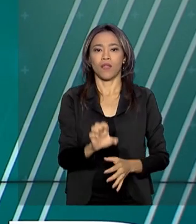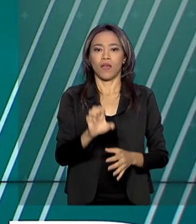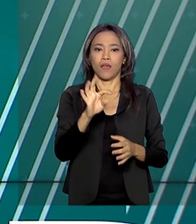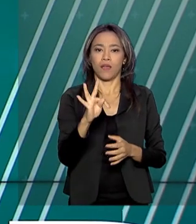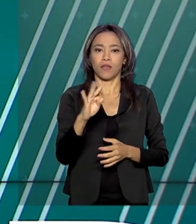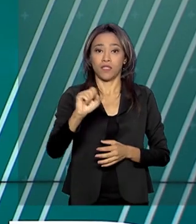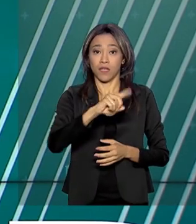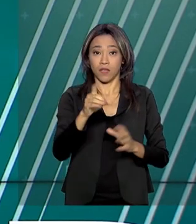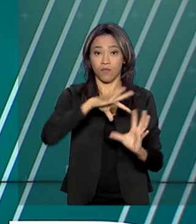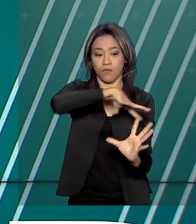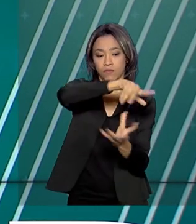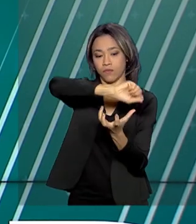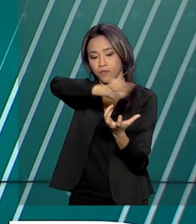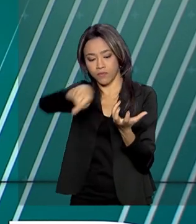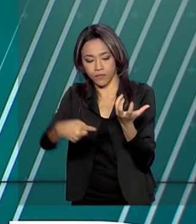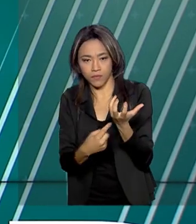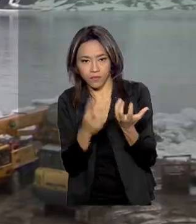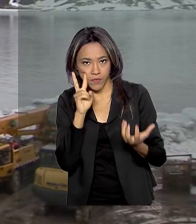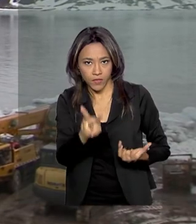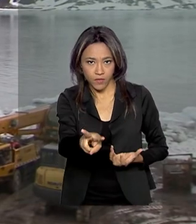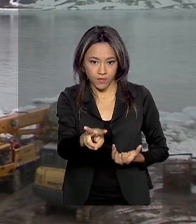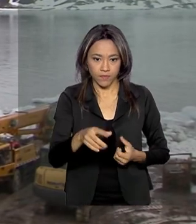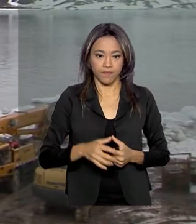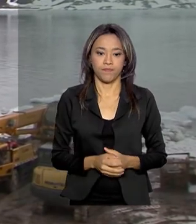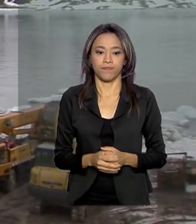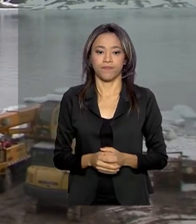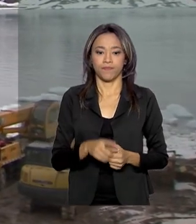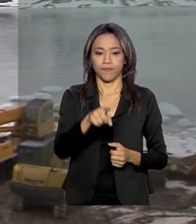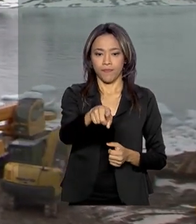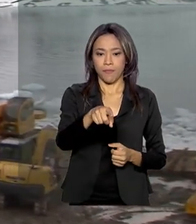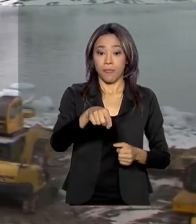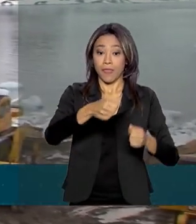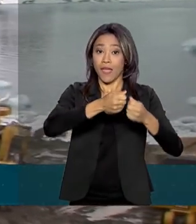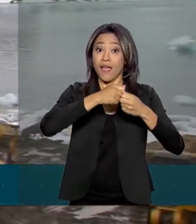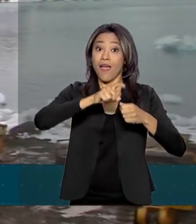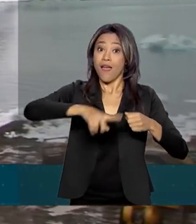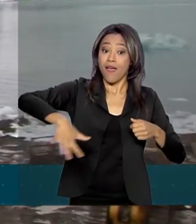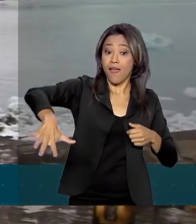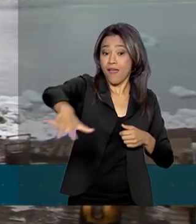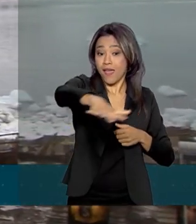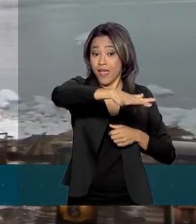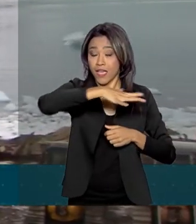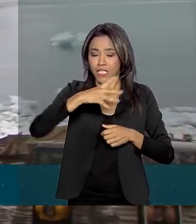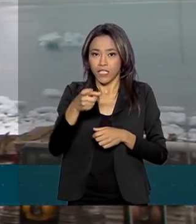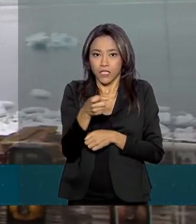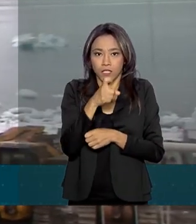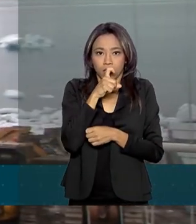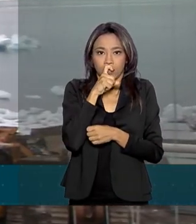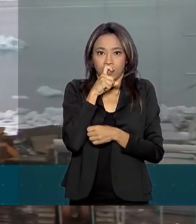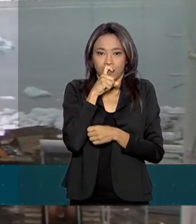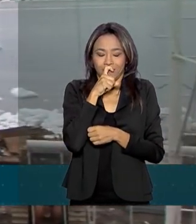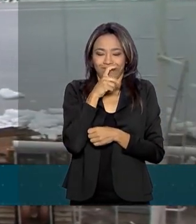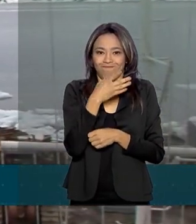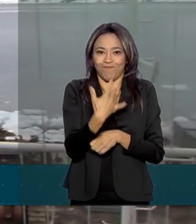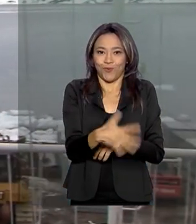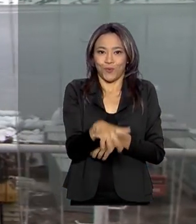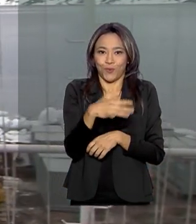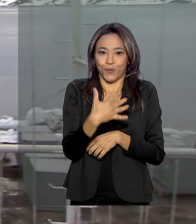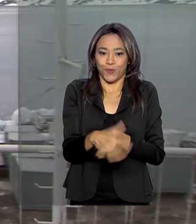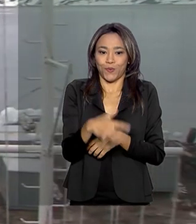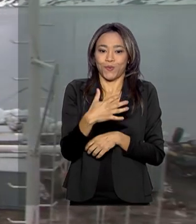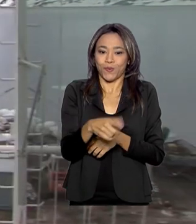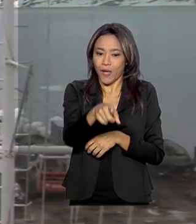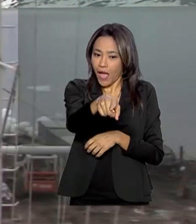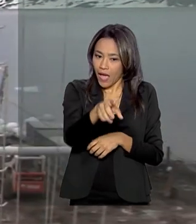na Antártica. Veja no VT. Uma praia brasileira banhada por um mar de gelo. Pode parecer estranho, mas ela existe